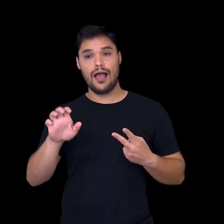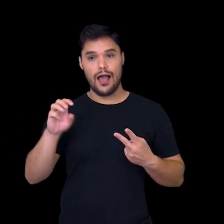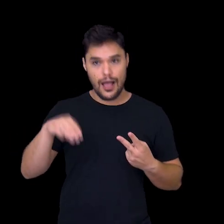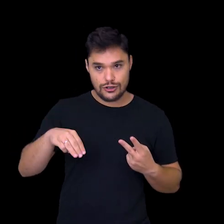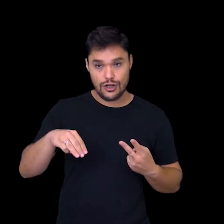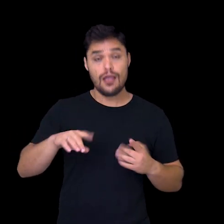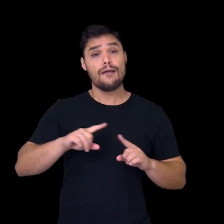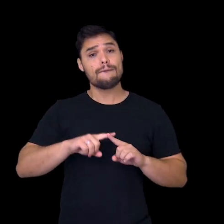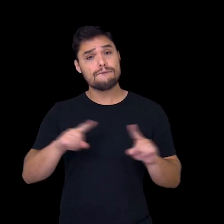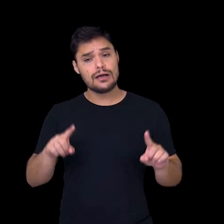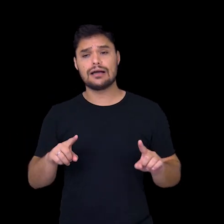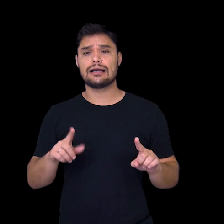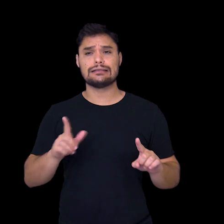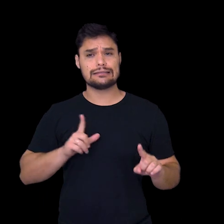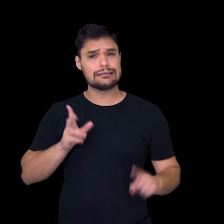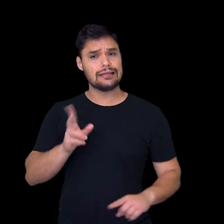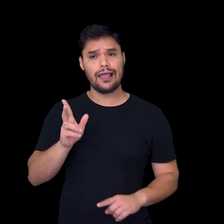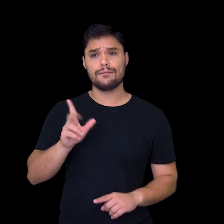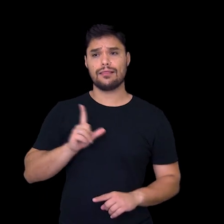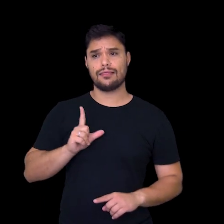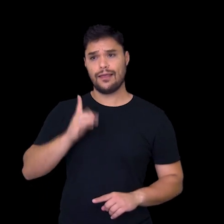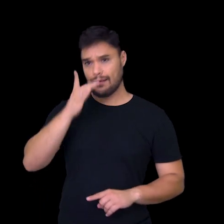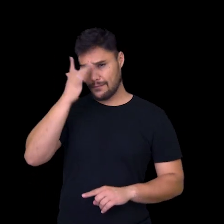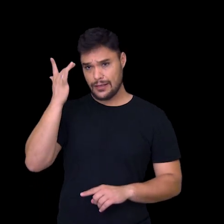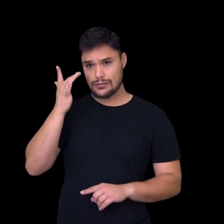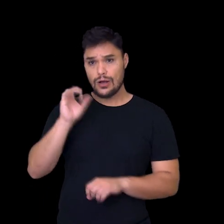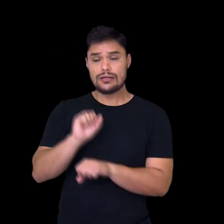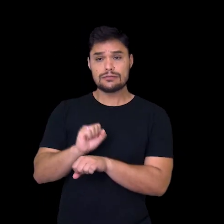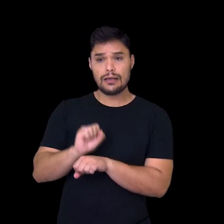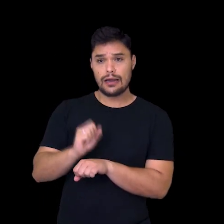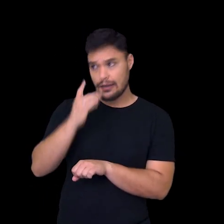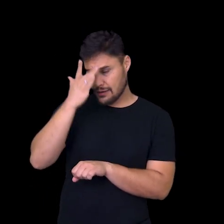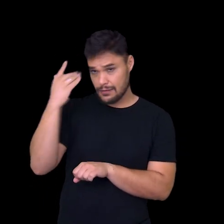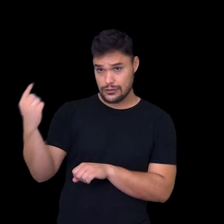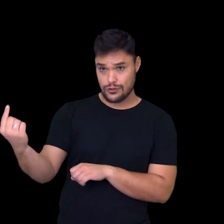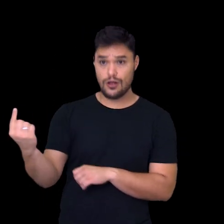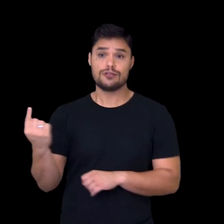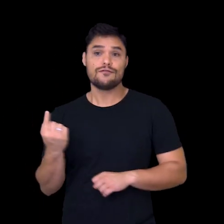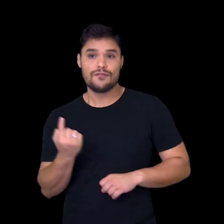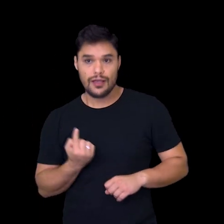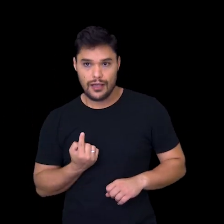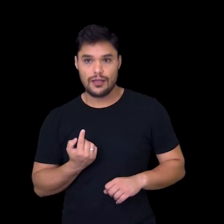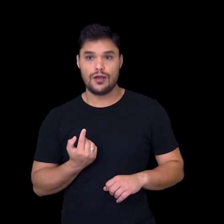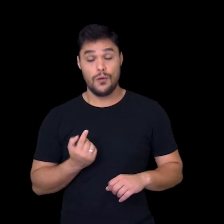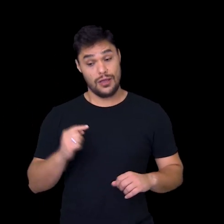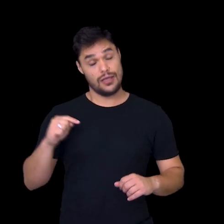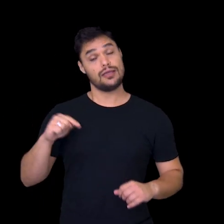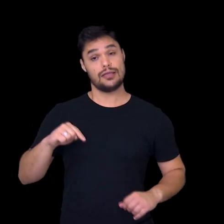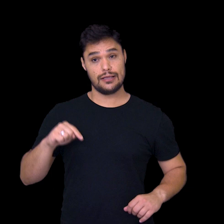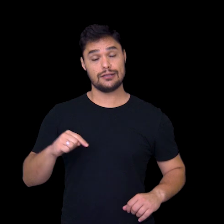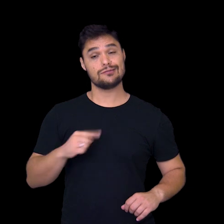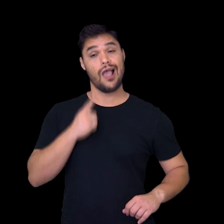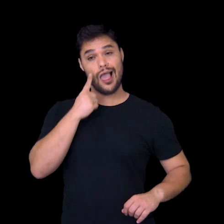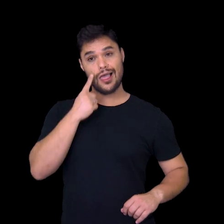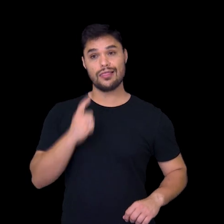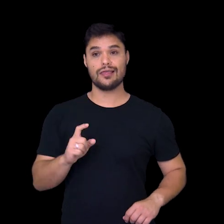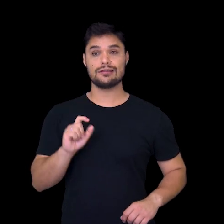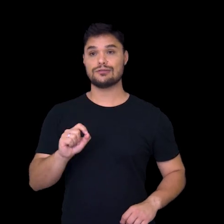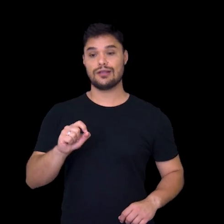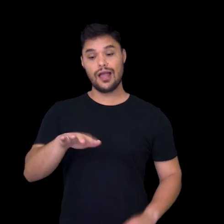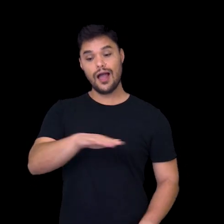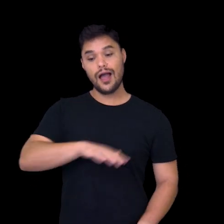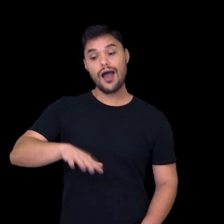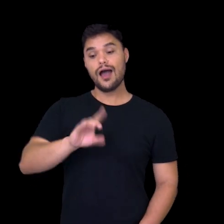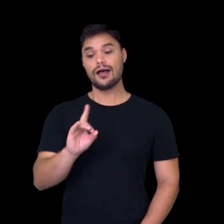varnagem, mas há sempre alguém esperando que essas pessoas venham. E aí que essa é a coisa interessante, né?